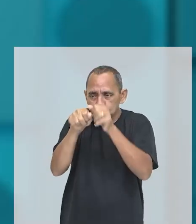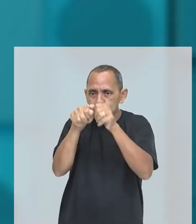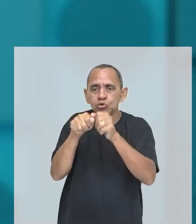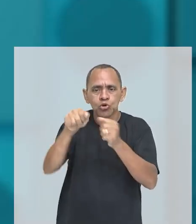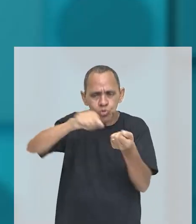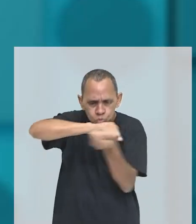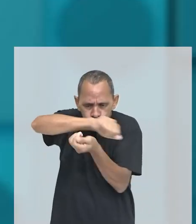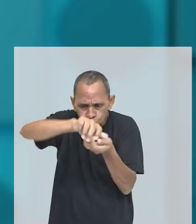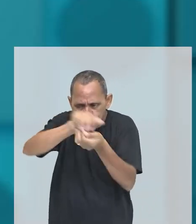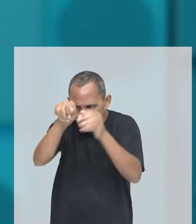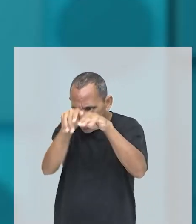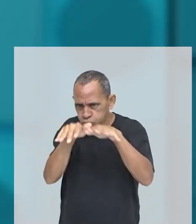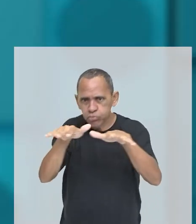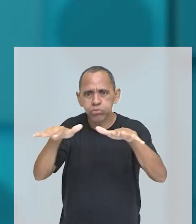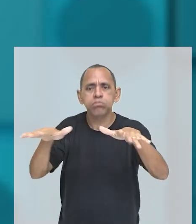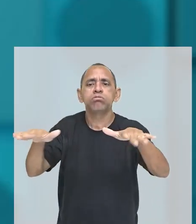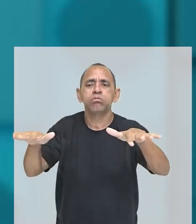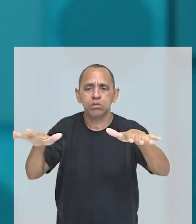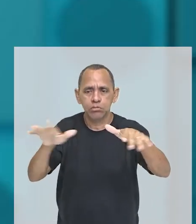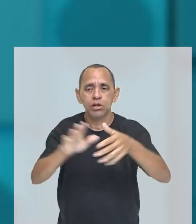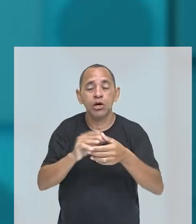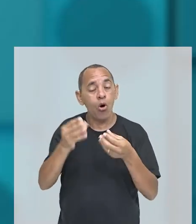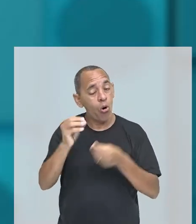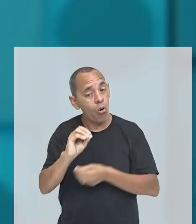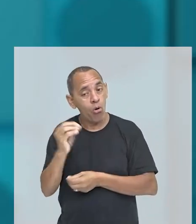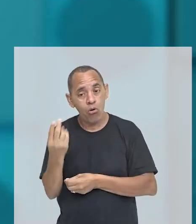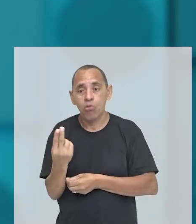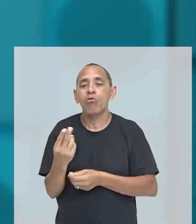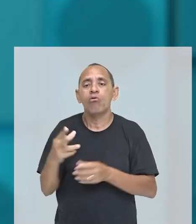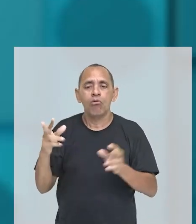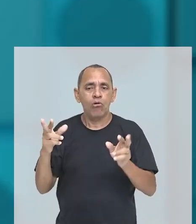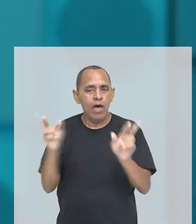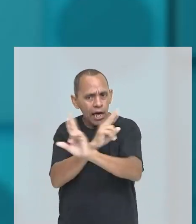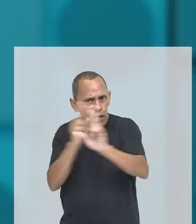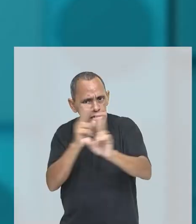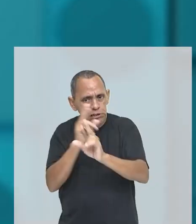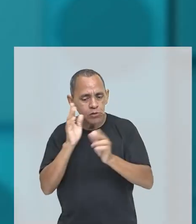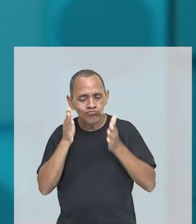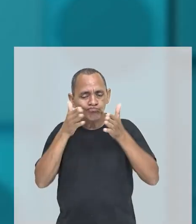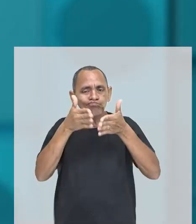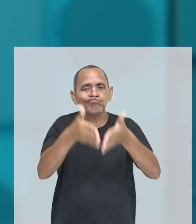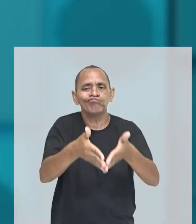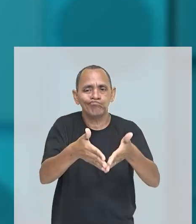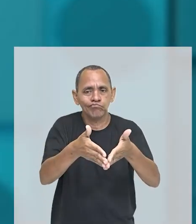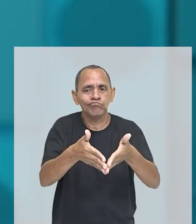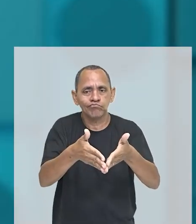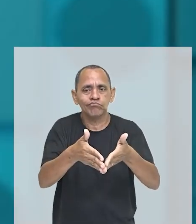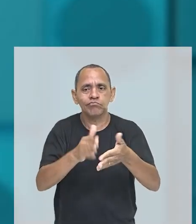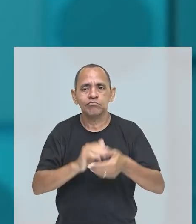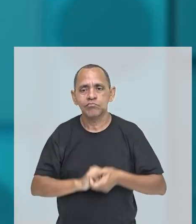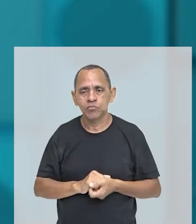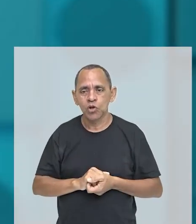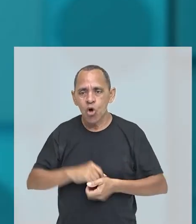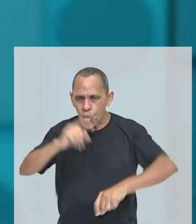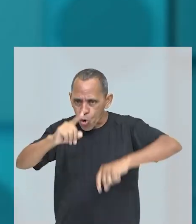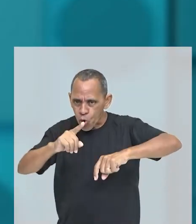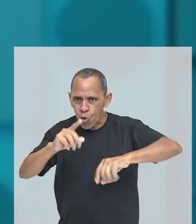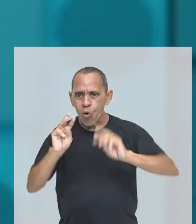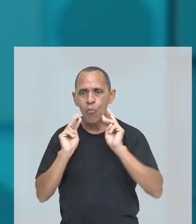expansão do universo, ou então na relação direta da matéria escura, por exemplo, com a matéria visível.